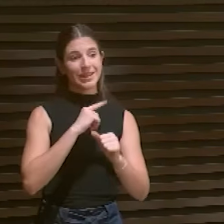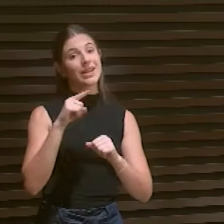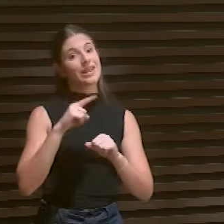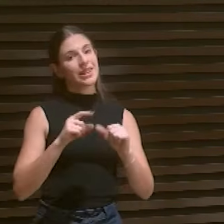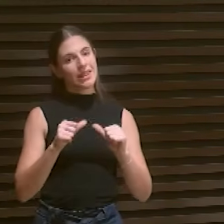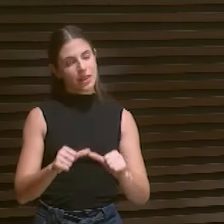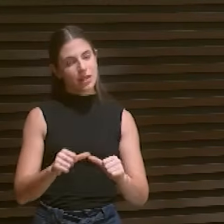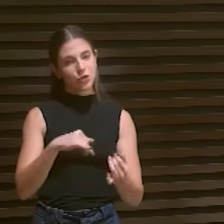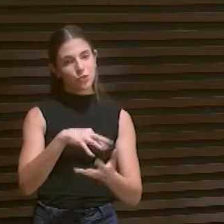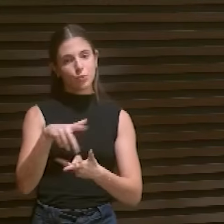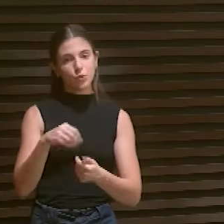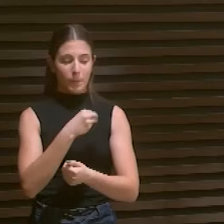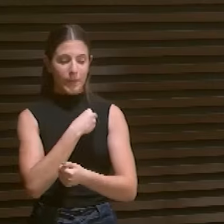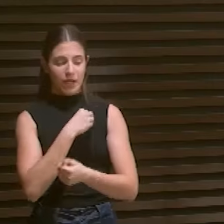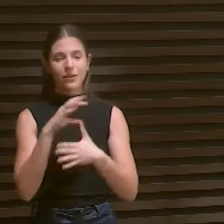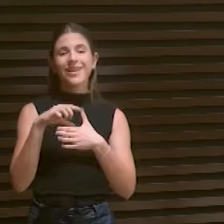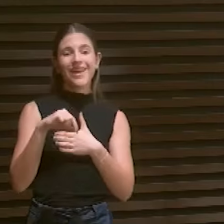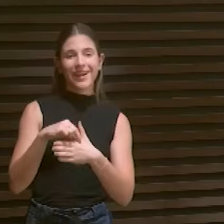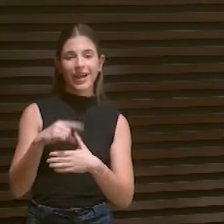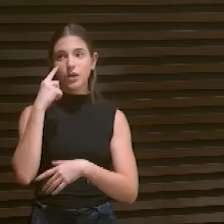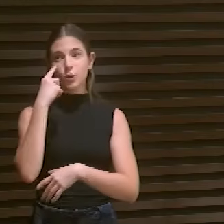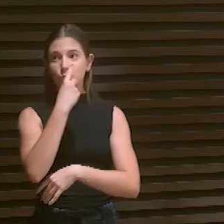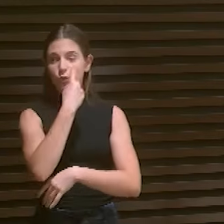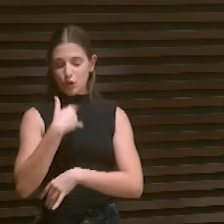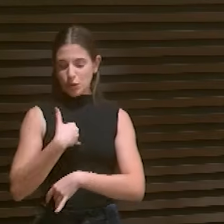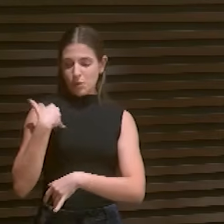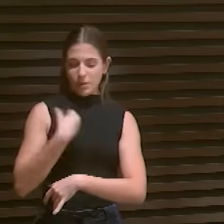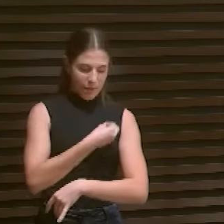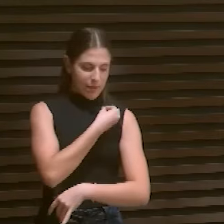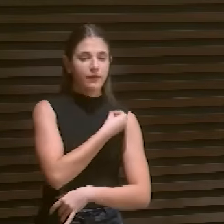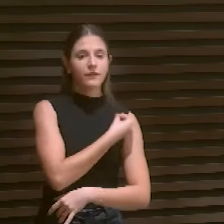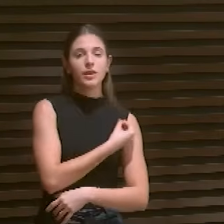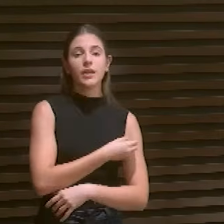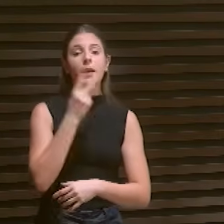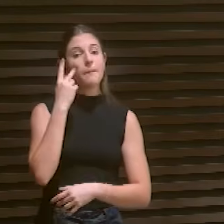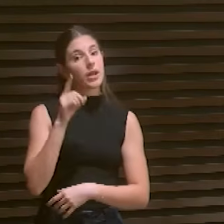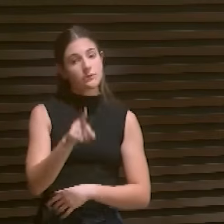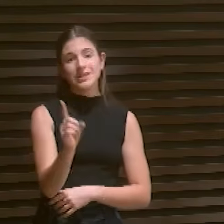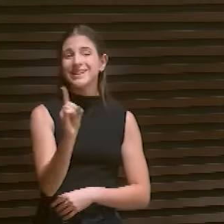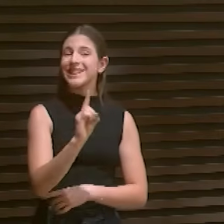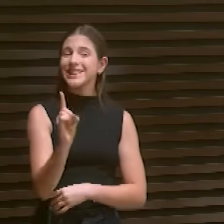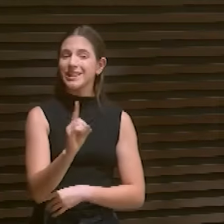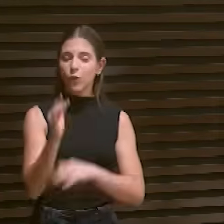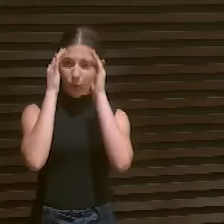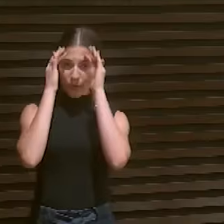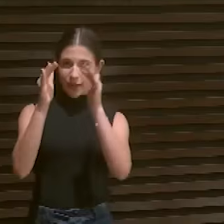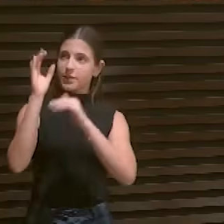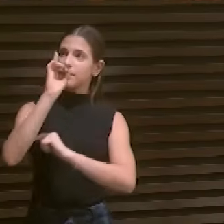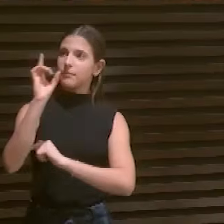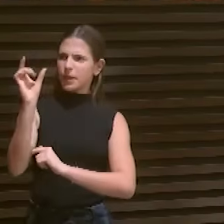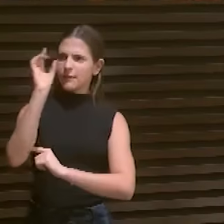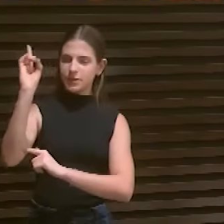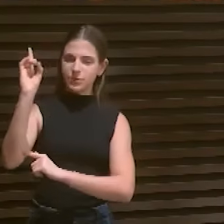a concupiscência da carne, a concupiscência dos olhos e a soberba da vida, para que você não obedeça a palavra de Deus.